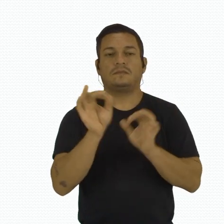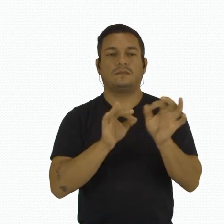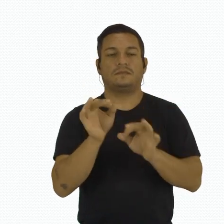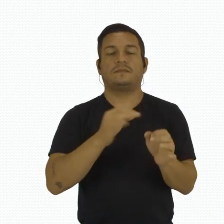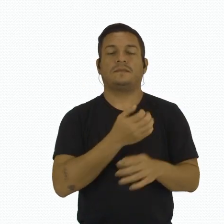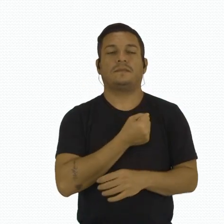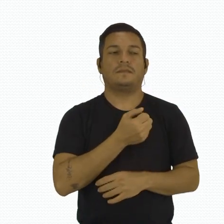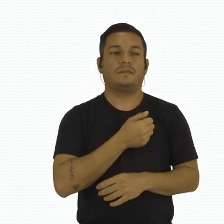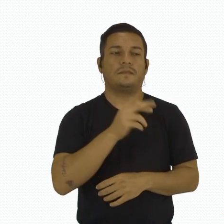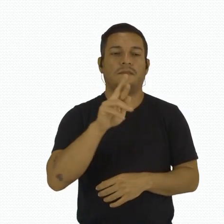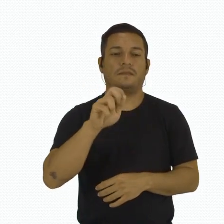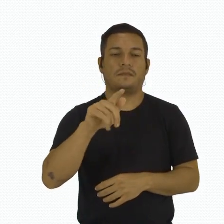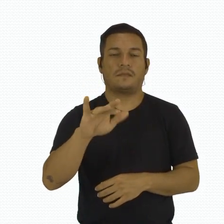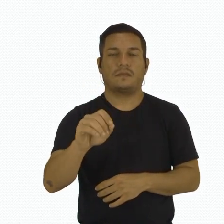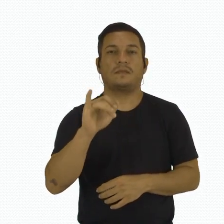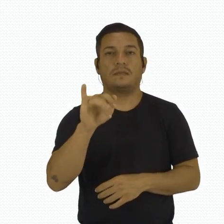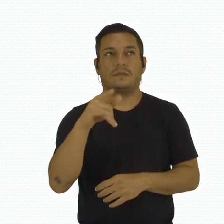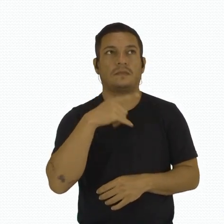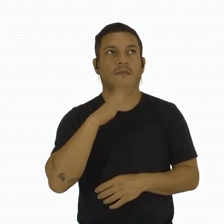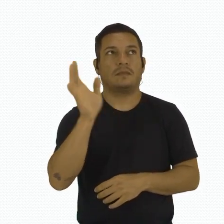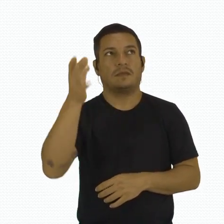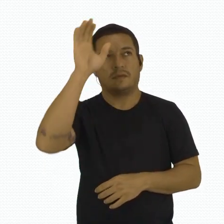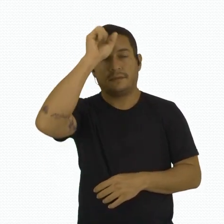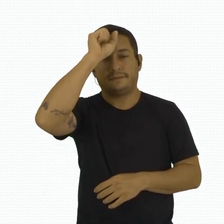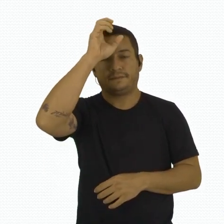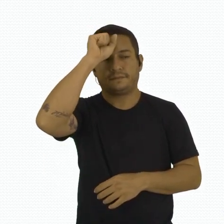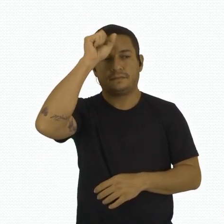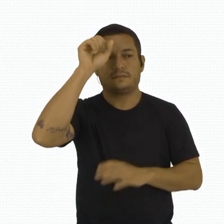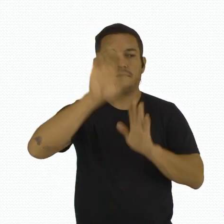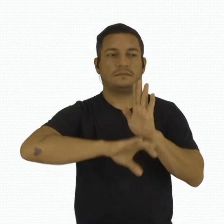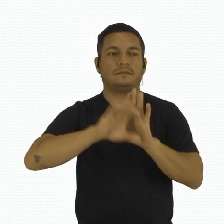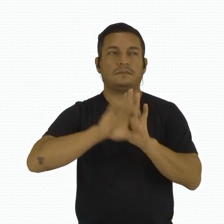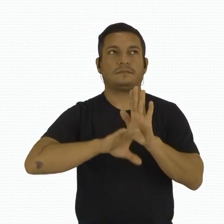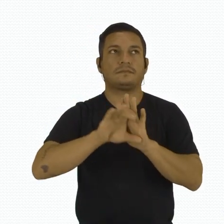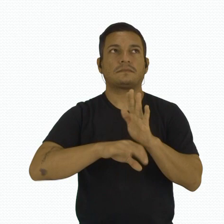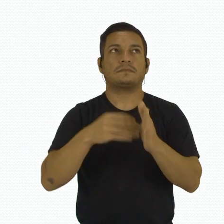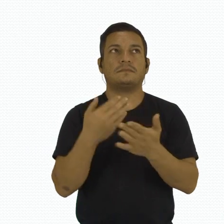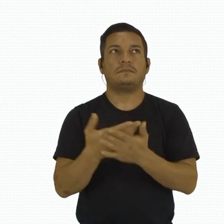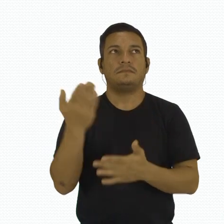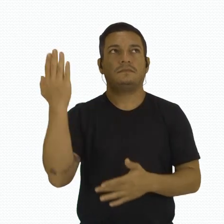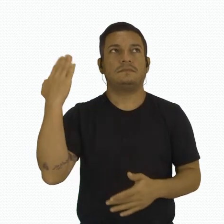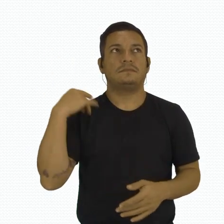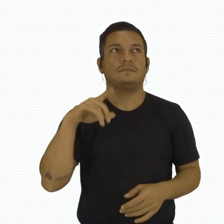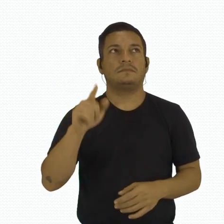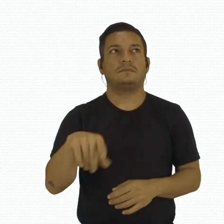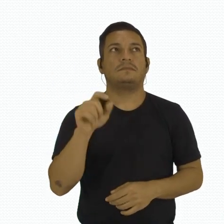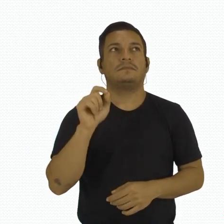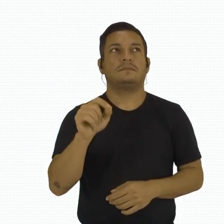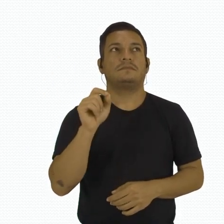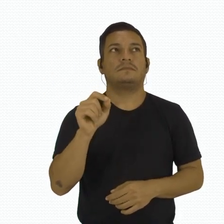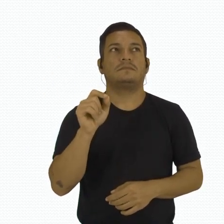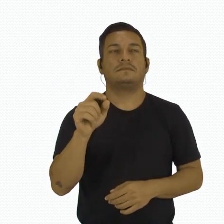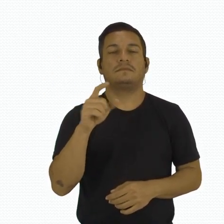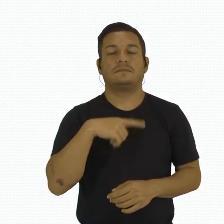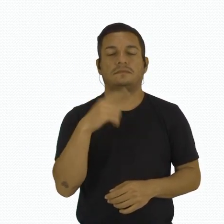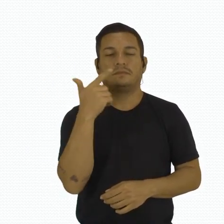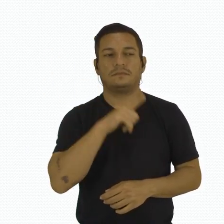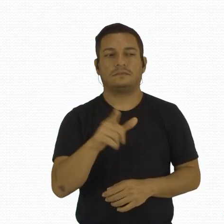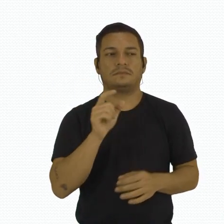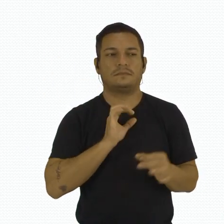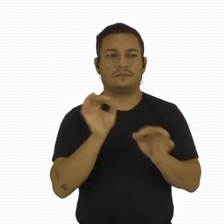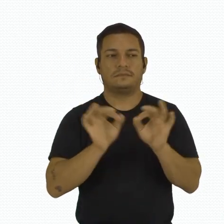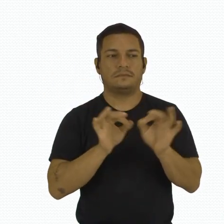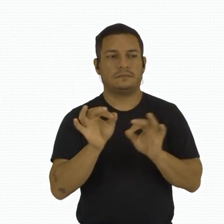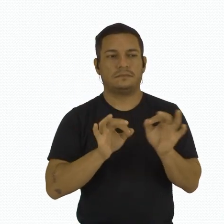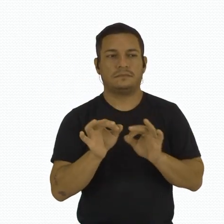números inteiros. Se você aí já aprendeu o conteúdo das últimas aulas, esses que a gente consegue colocar em